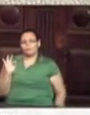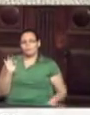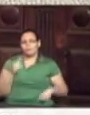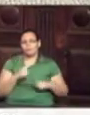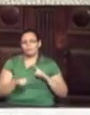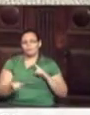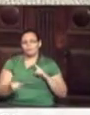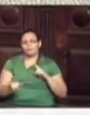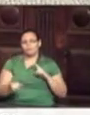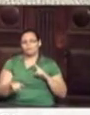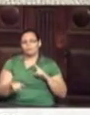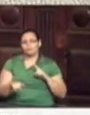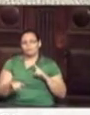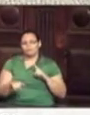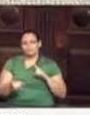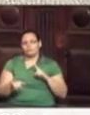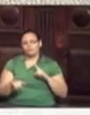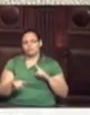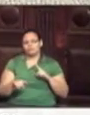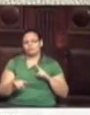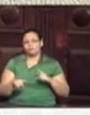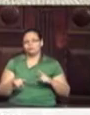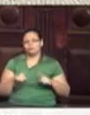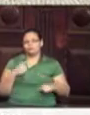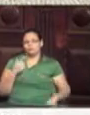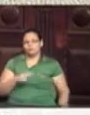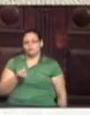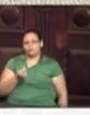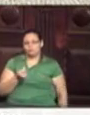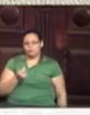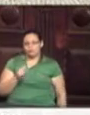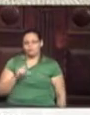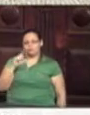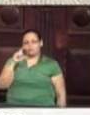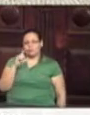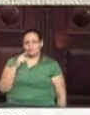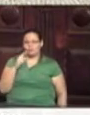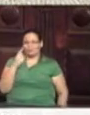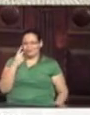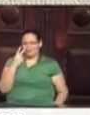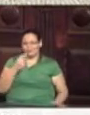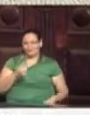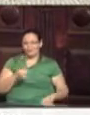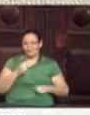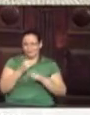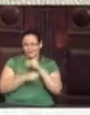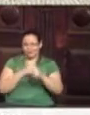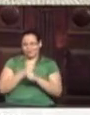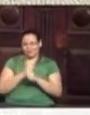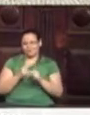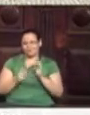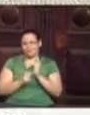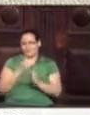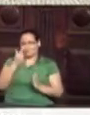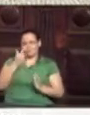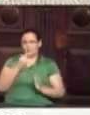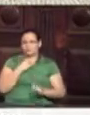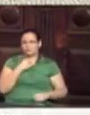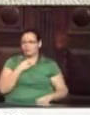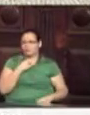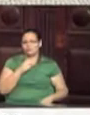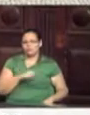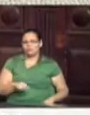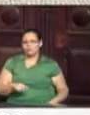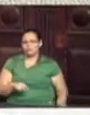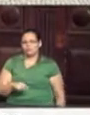impede exatamente que haja reajuste 2 vezes durante o ano. Impede. E